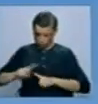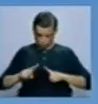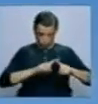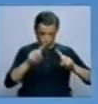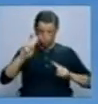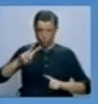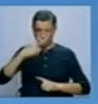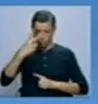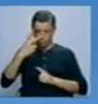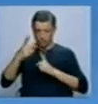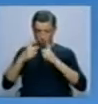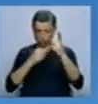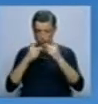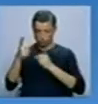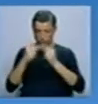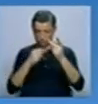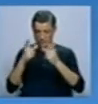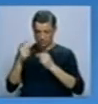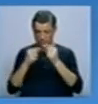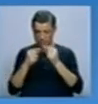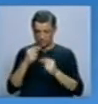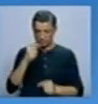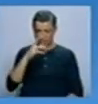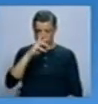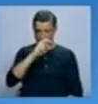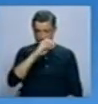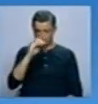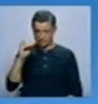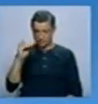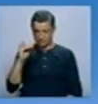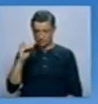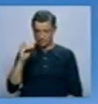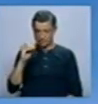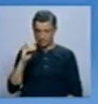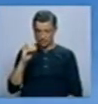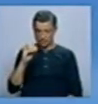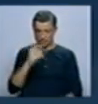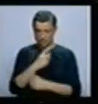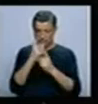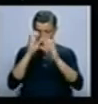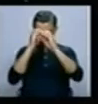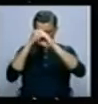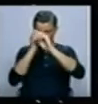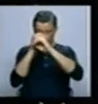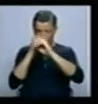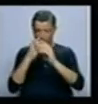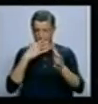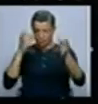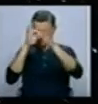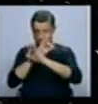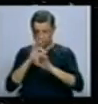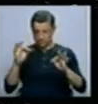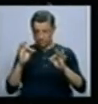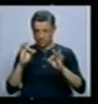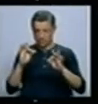sistema duplo de estrelas, que está a cerca de 300... Este é o SOFIA, avião do SOFIA, que é um telescópio extraordinário, já lá vamos, mas o